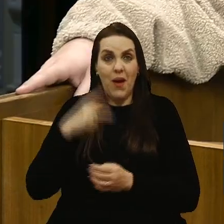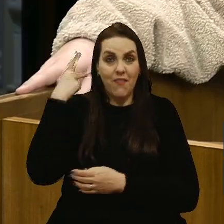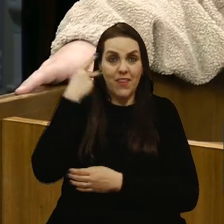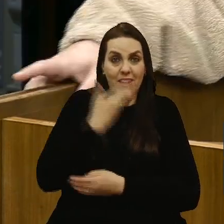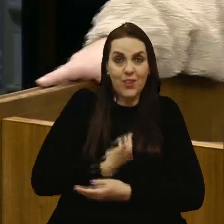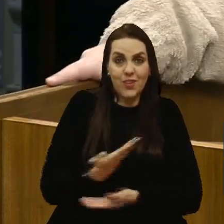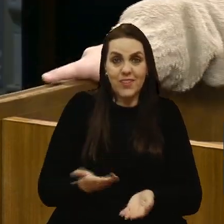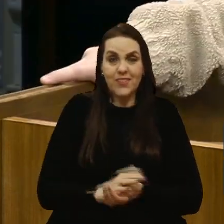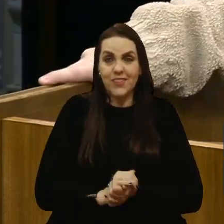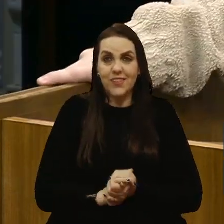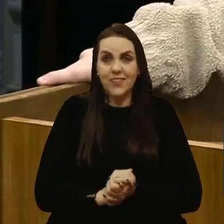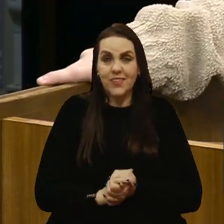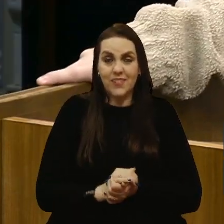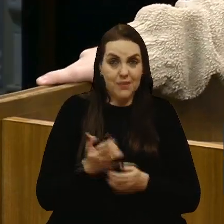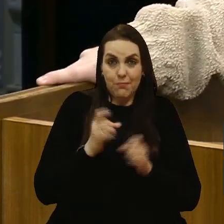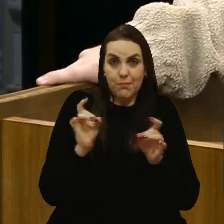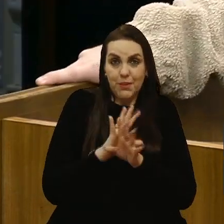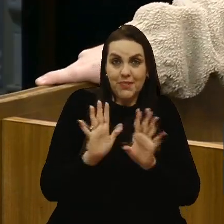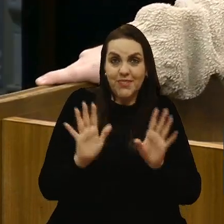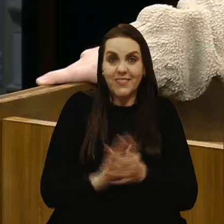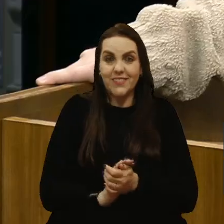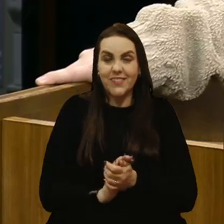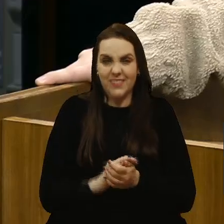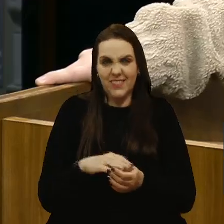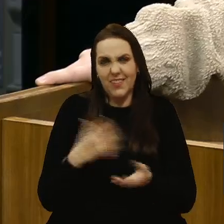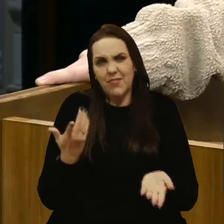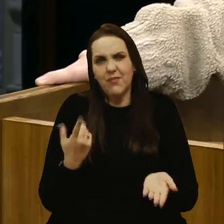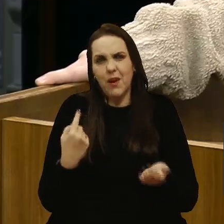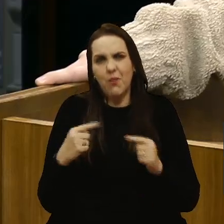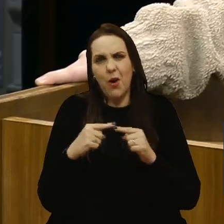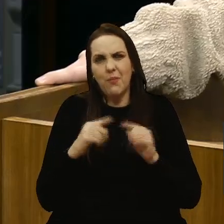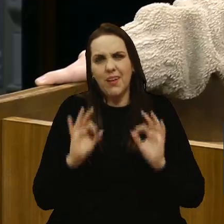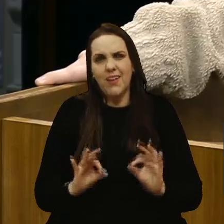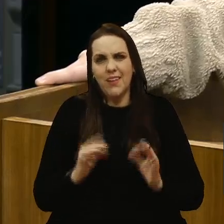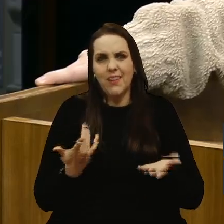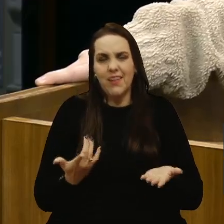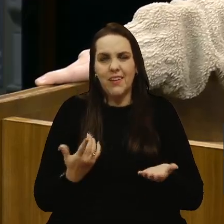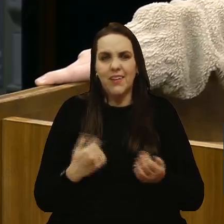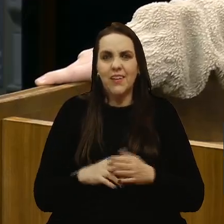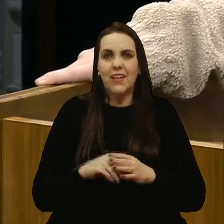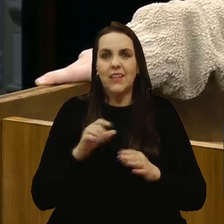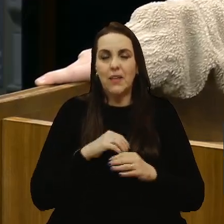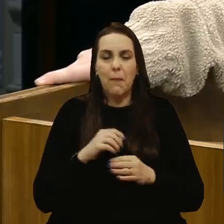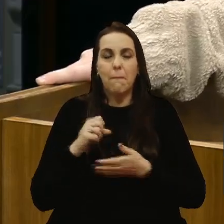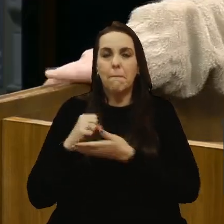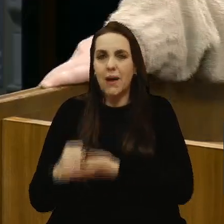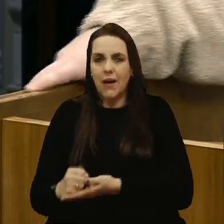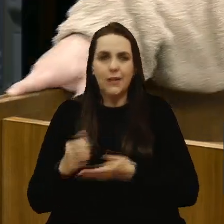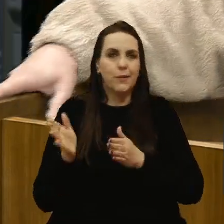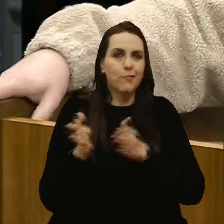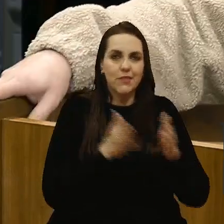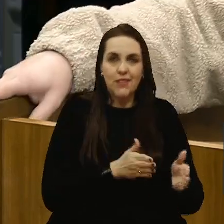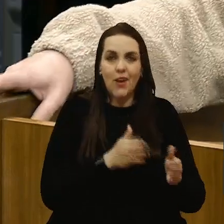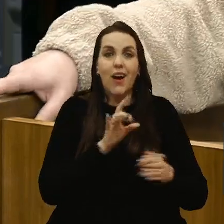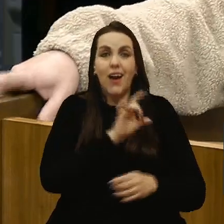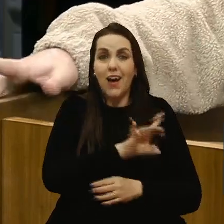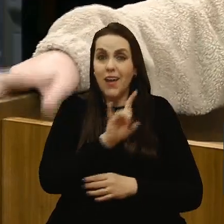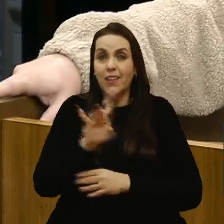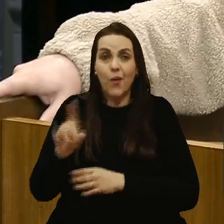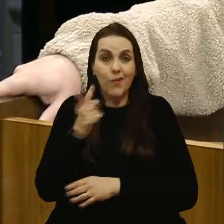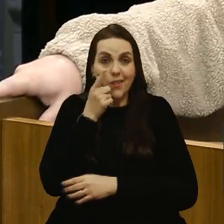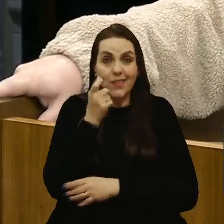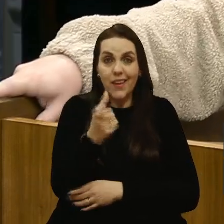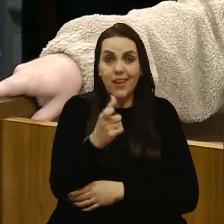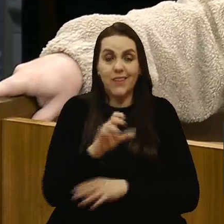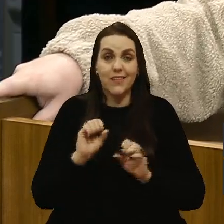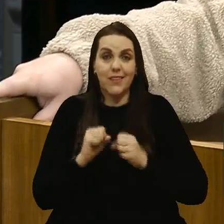vereadores. Pronto. Vamos combinar. Independente de ser base ou ser oposição aqui, cada um tem o seu interesse e